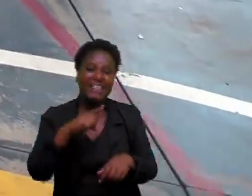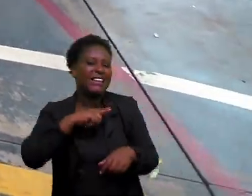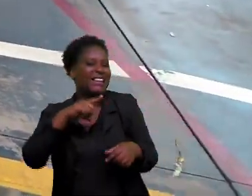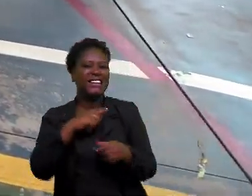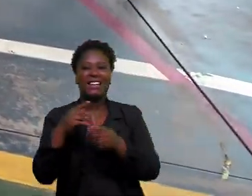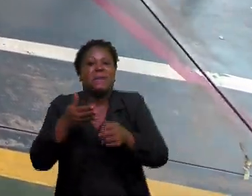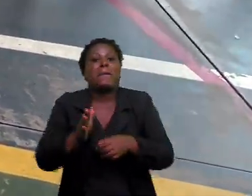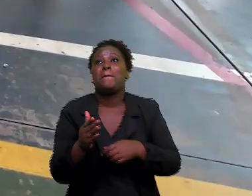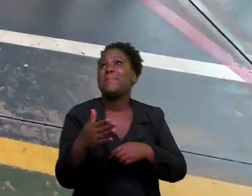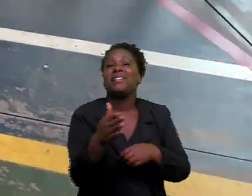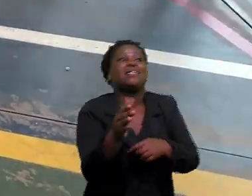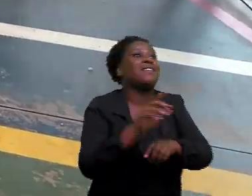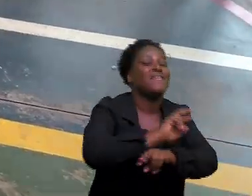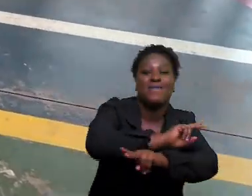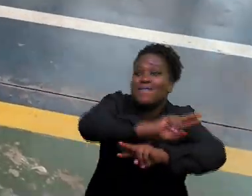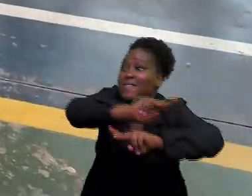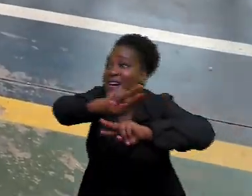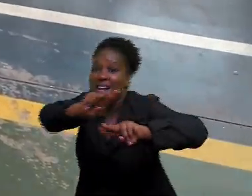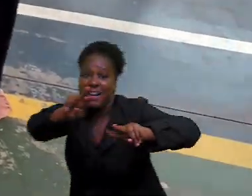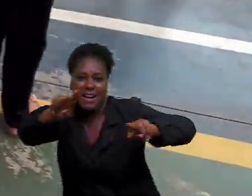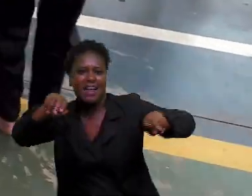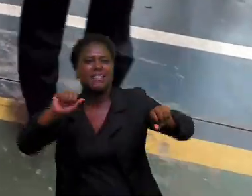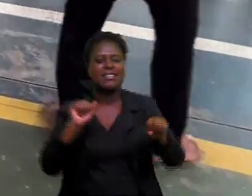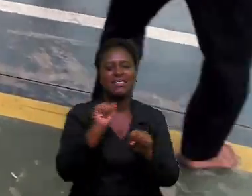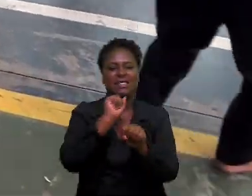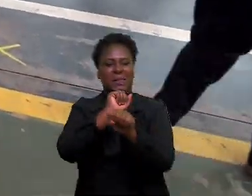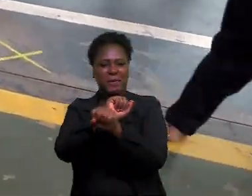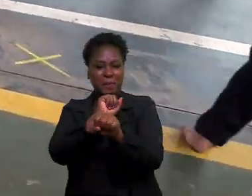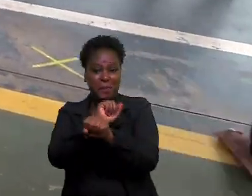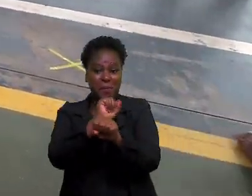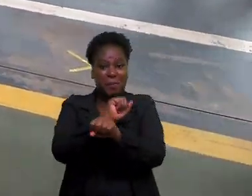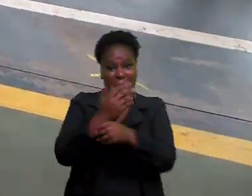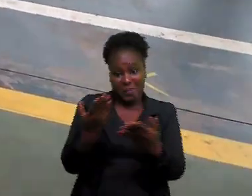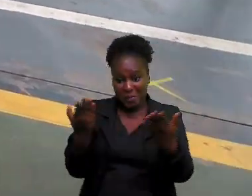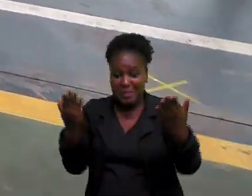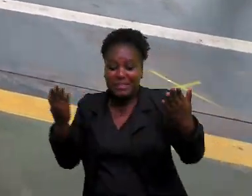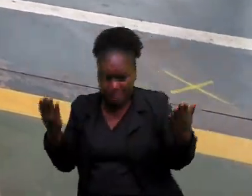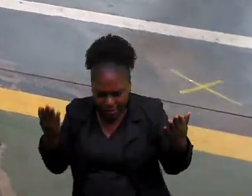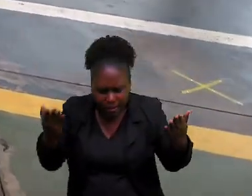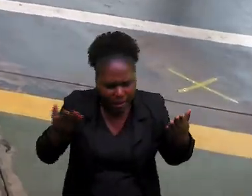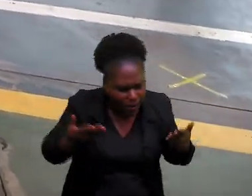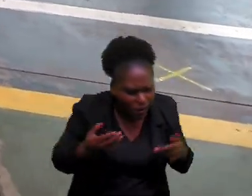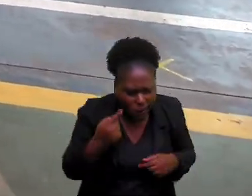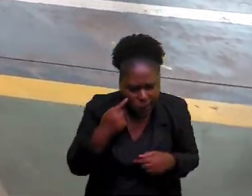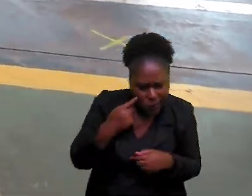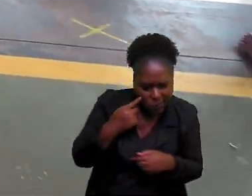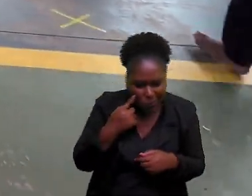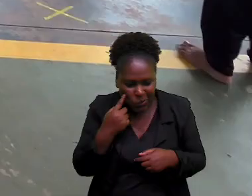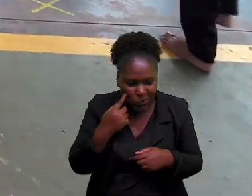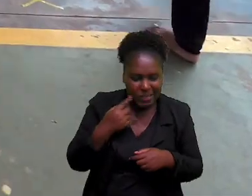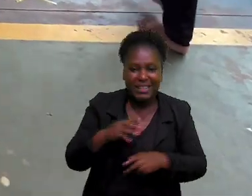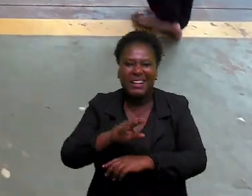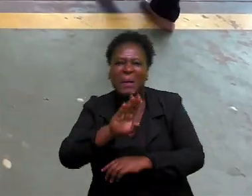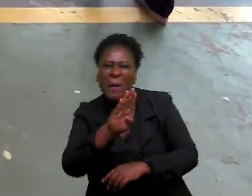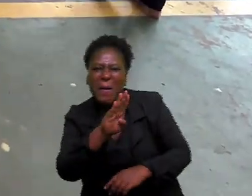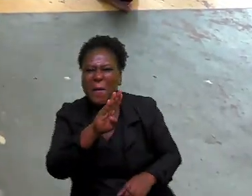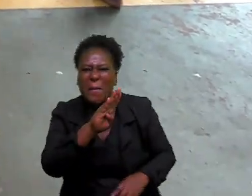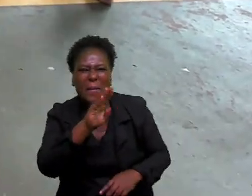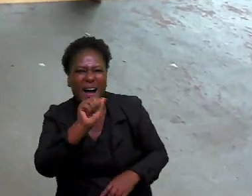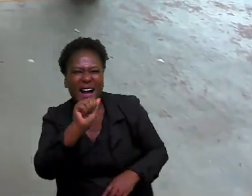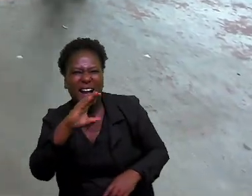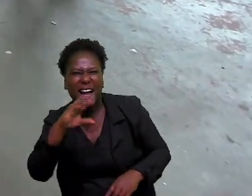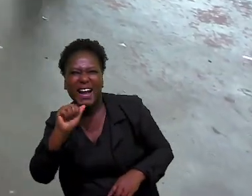peixes demais. Espere que temos mais. Yeah, ninguém toca mal, nem o bacalhau. A truta dançando, a